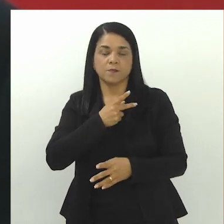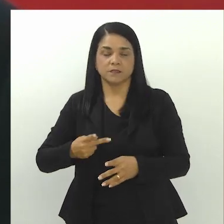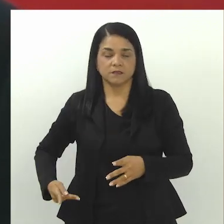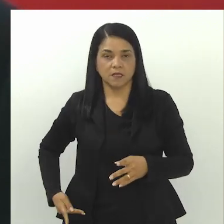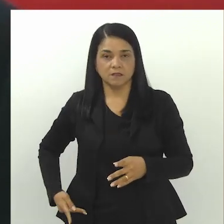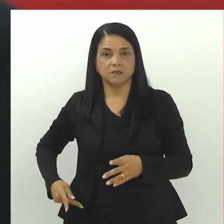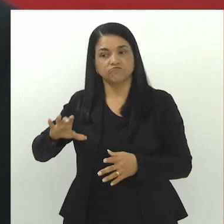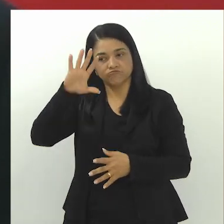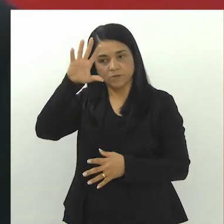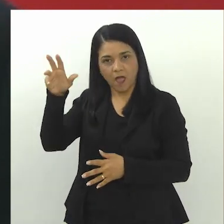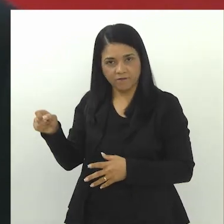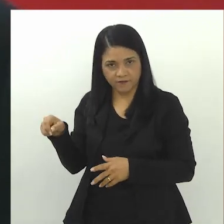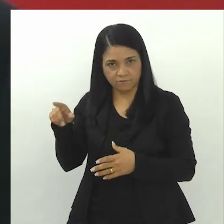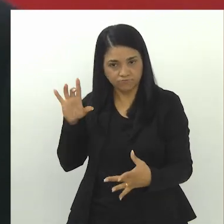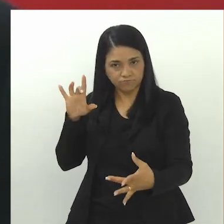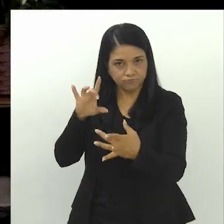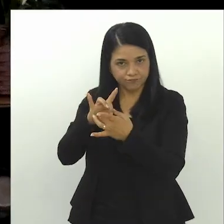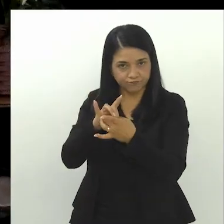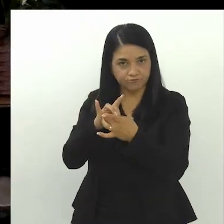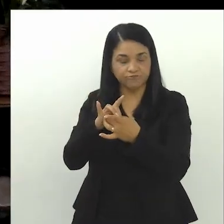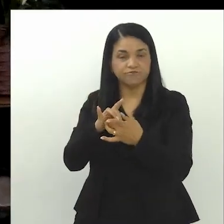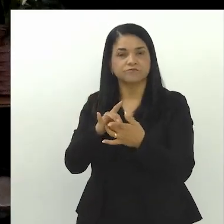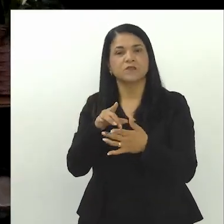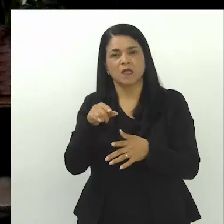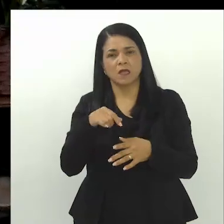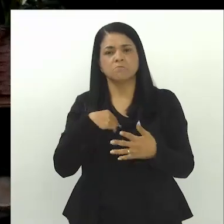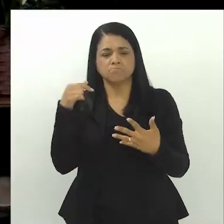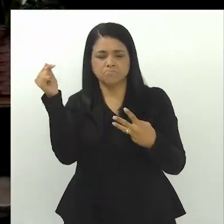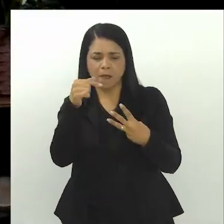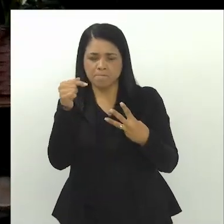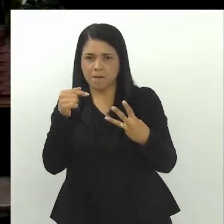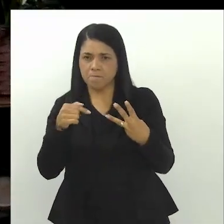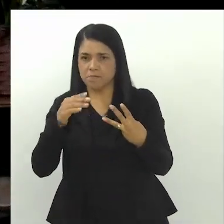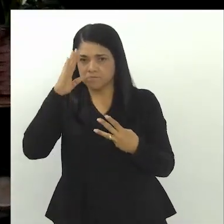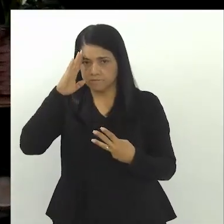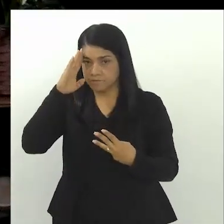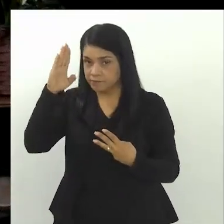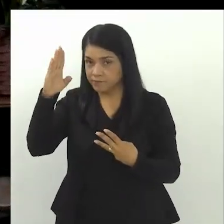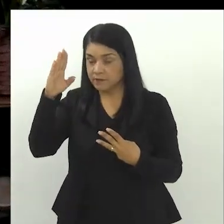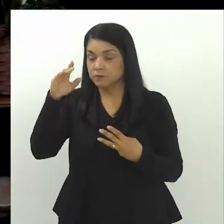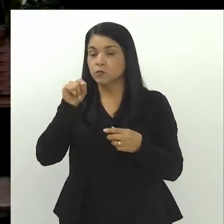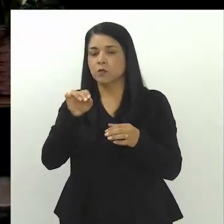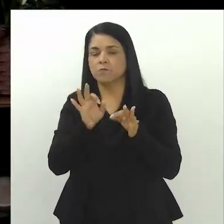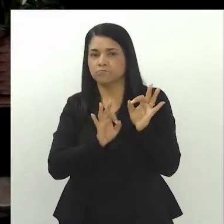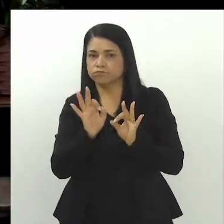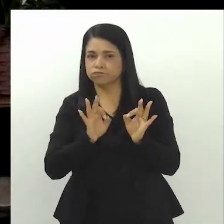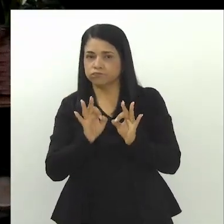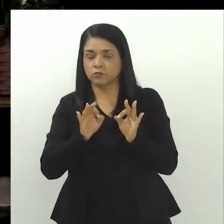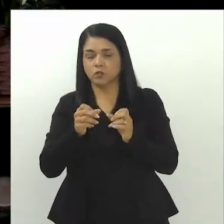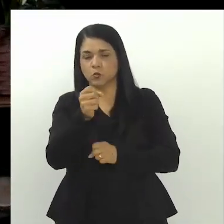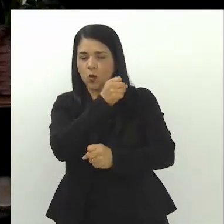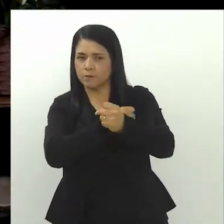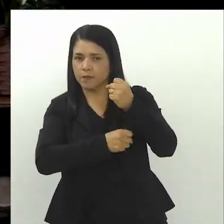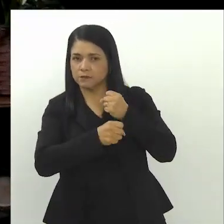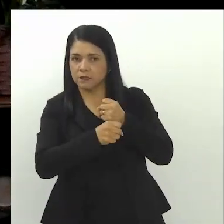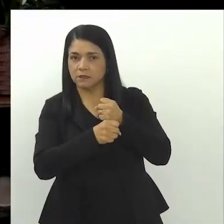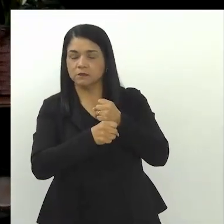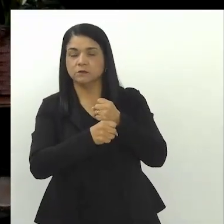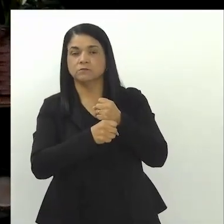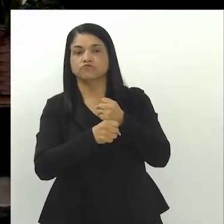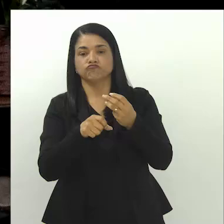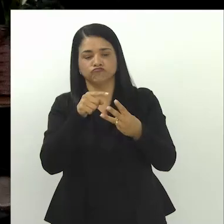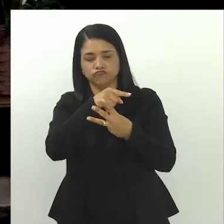a presidência sul-africana. Muito bem, Renato, você traz aqui os elementos chaves em cima, inclusive, daquilo que foi programado desde o ano